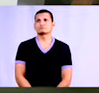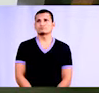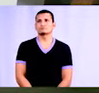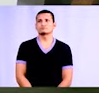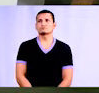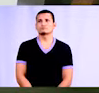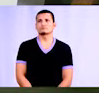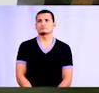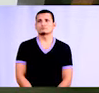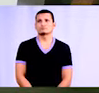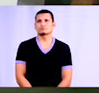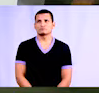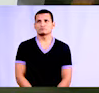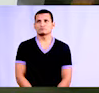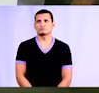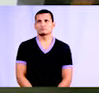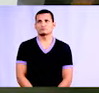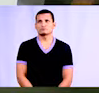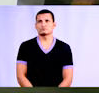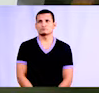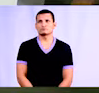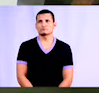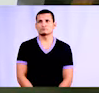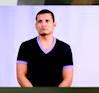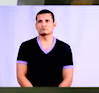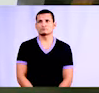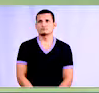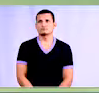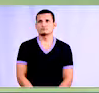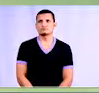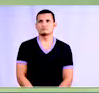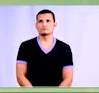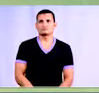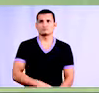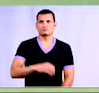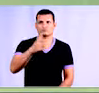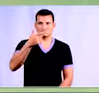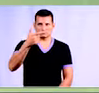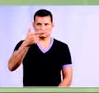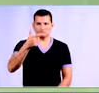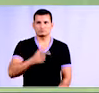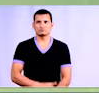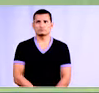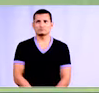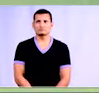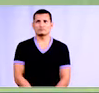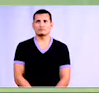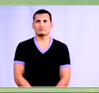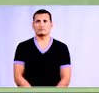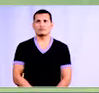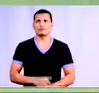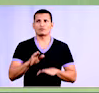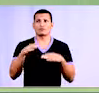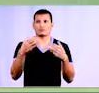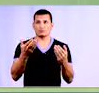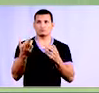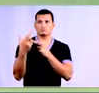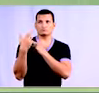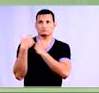Voa. Álcool, éter, né? A segunda questão. Qual é a função